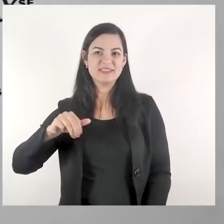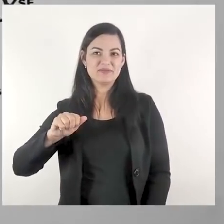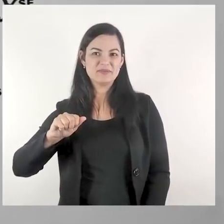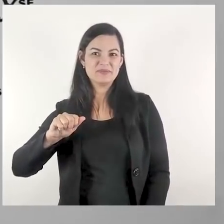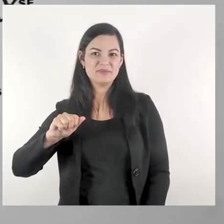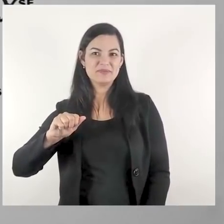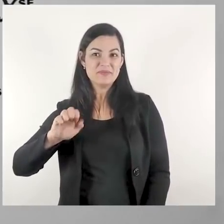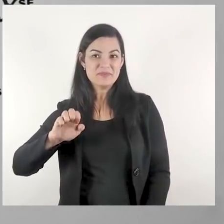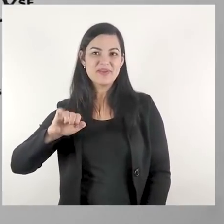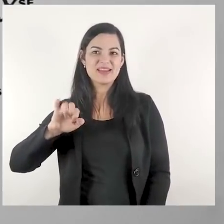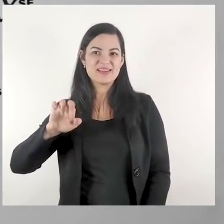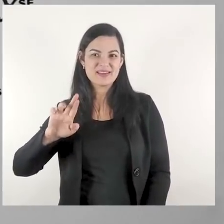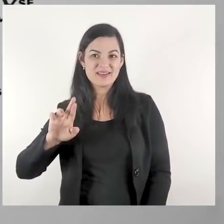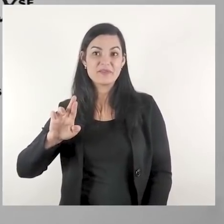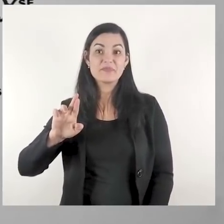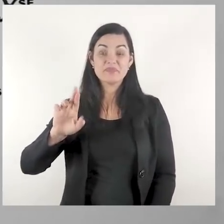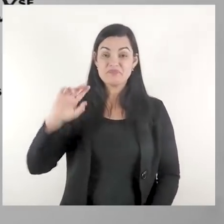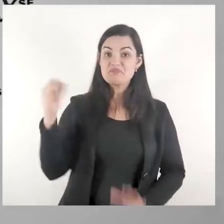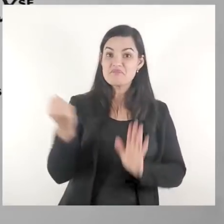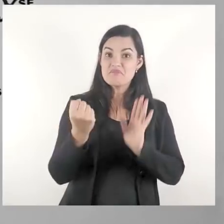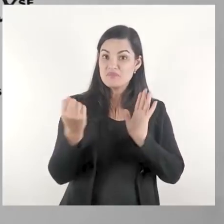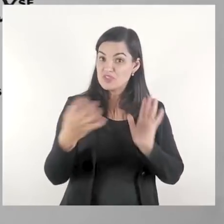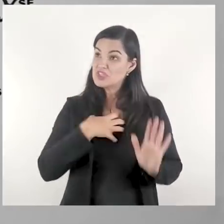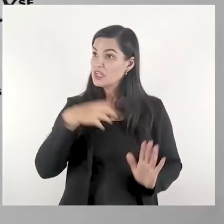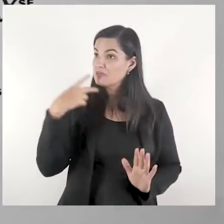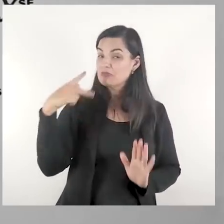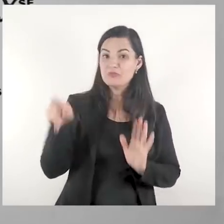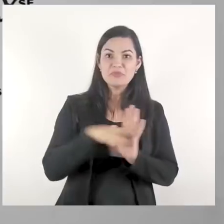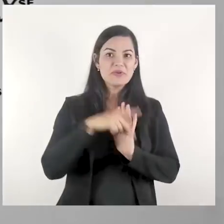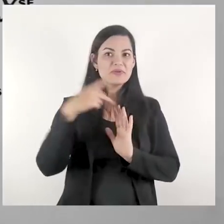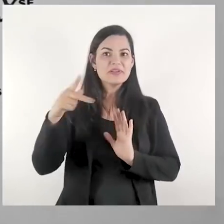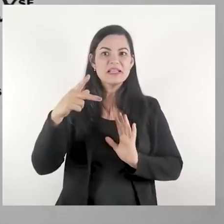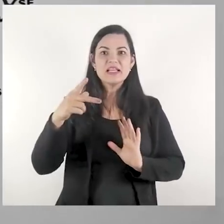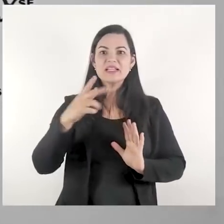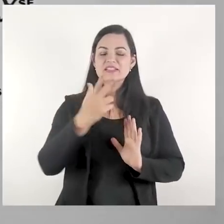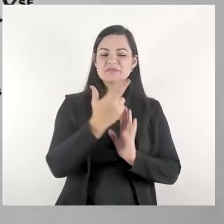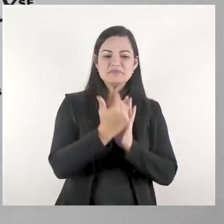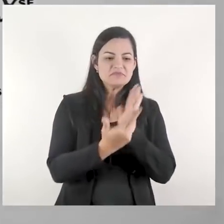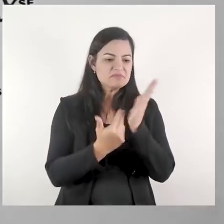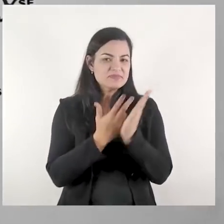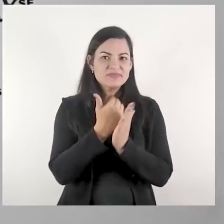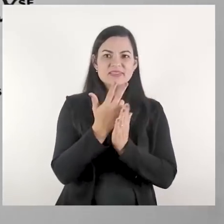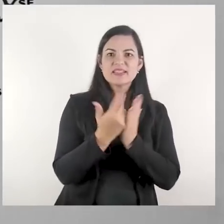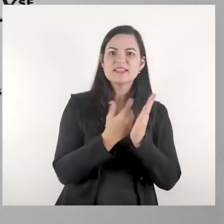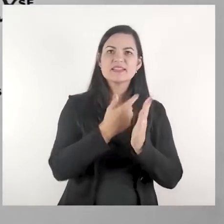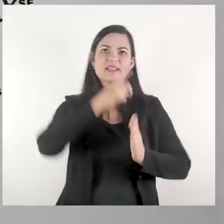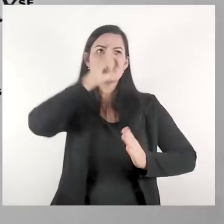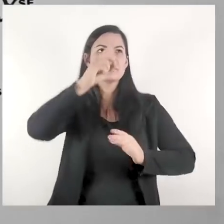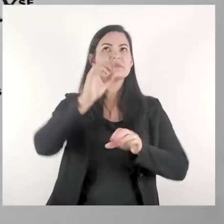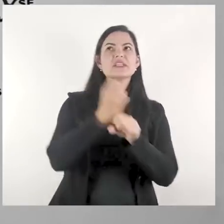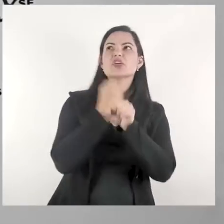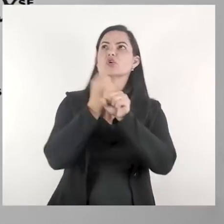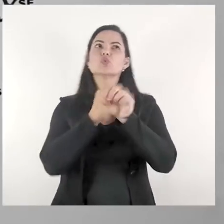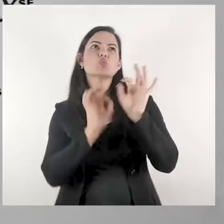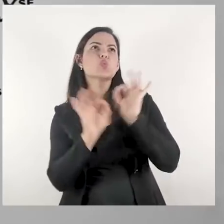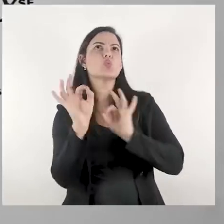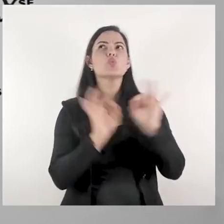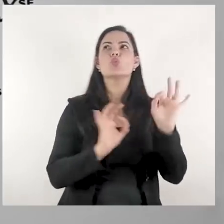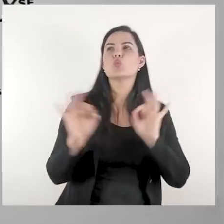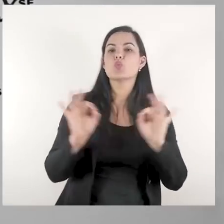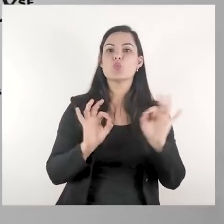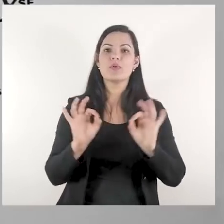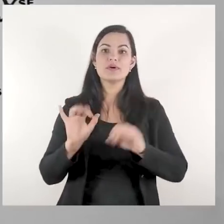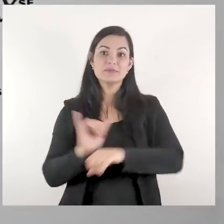dos seus projetos essa forma geométrica, harmônica, diferente de